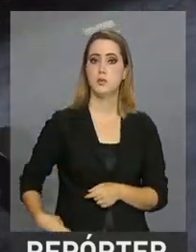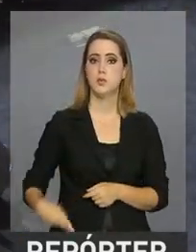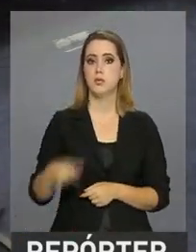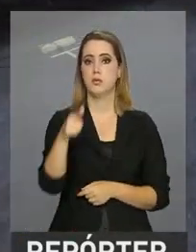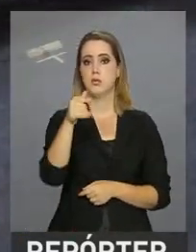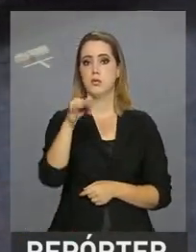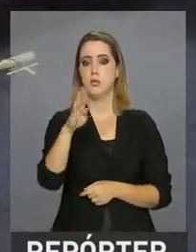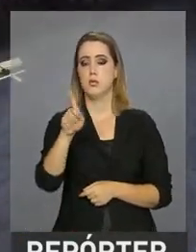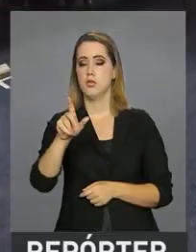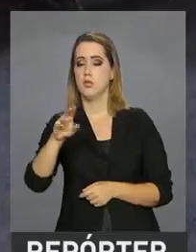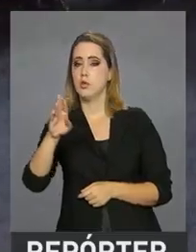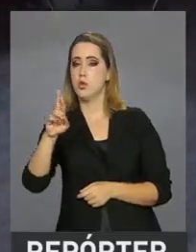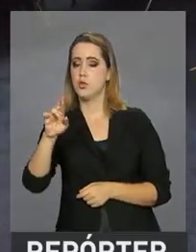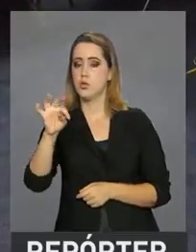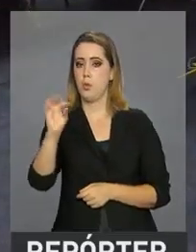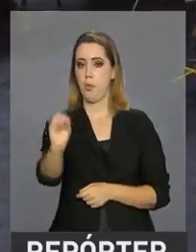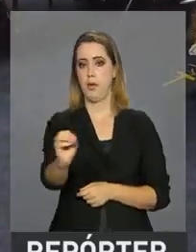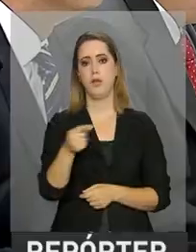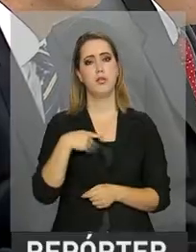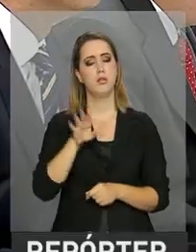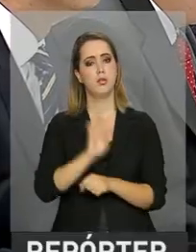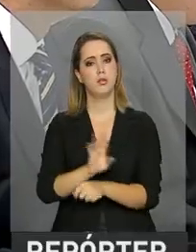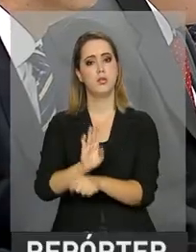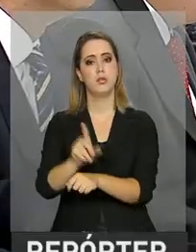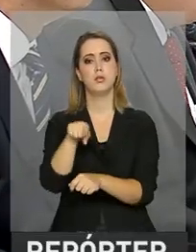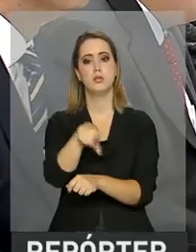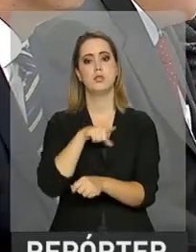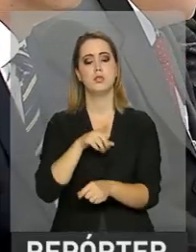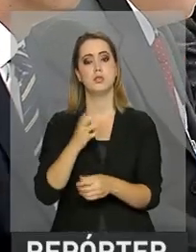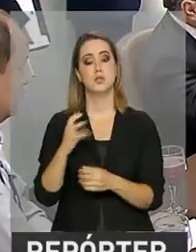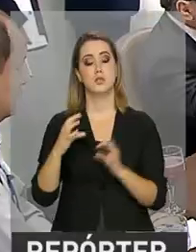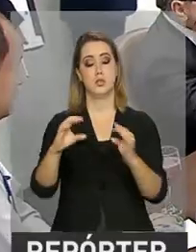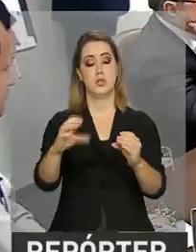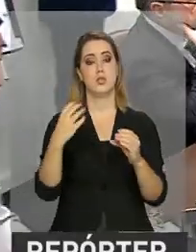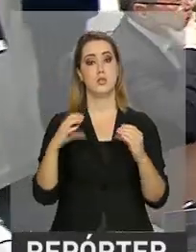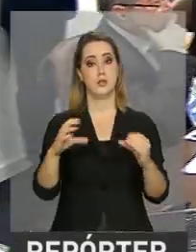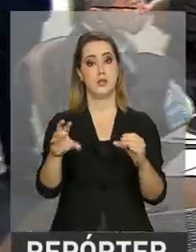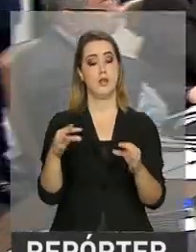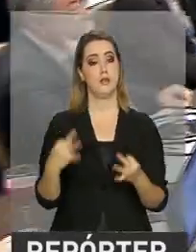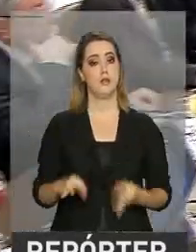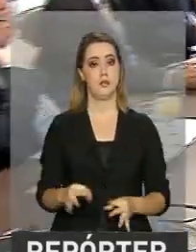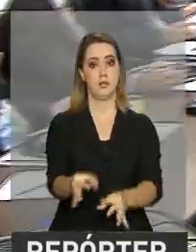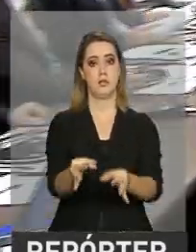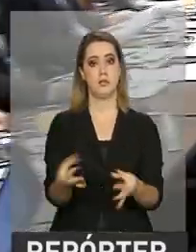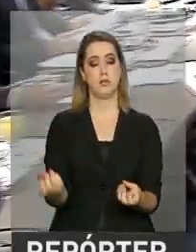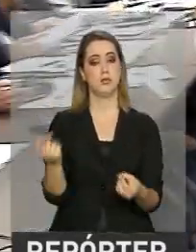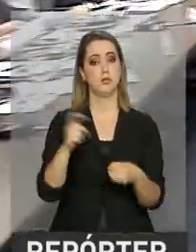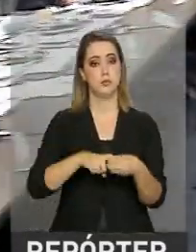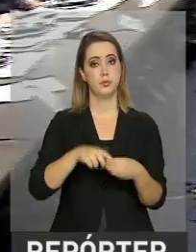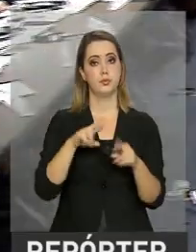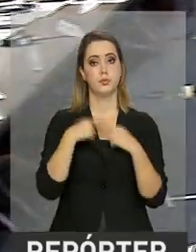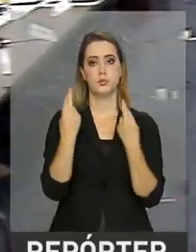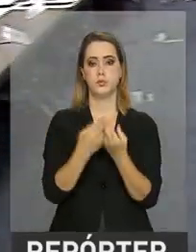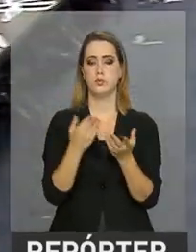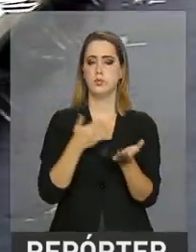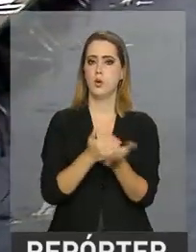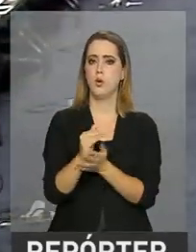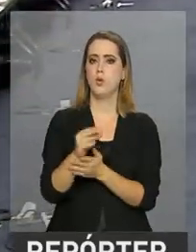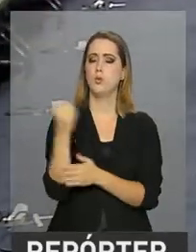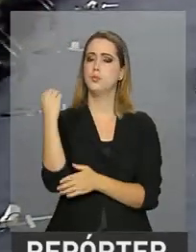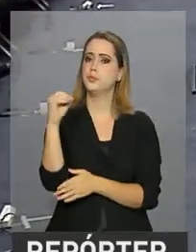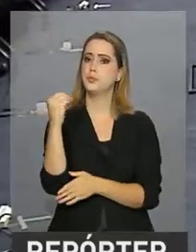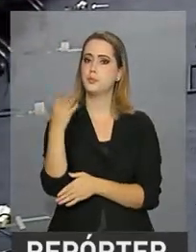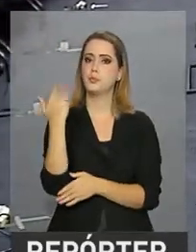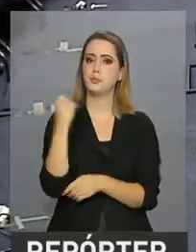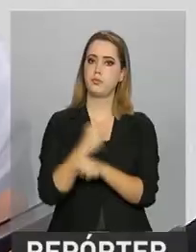foi instalado para dar apoio ao Conselho Nacional de Ciência e Tecnologia, que retomou as reuniões em outubro do ano passado, depois